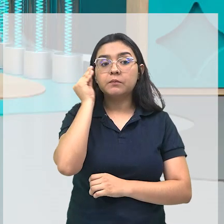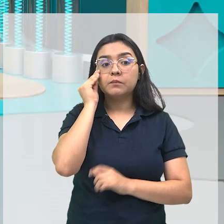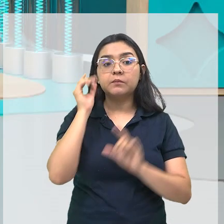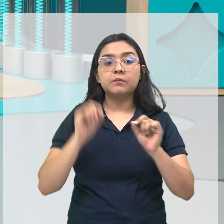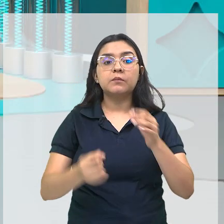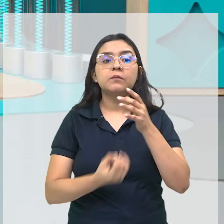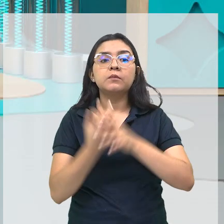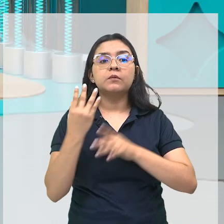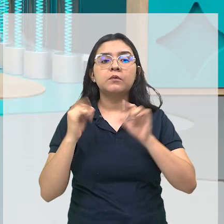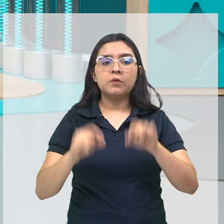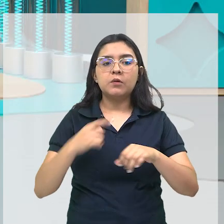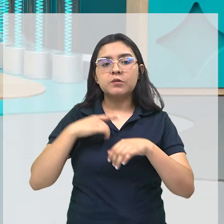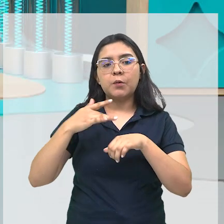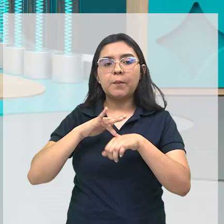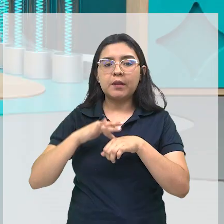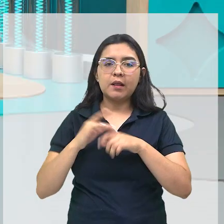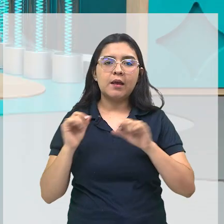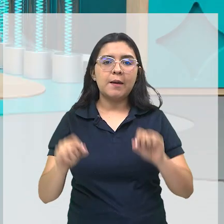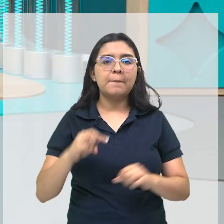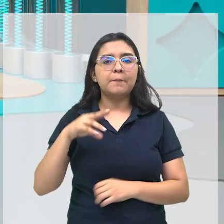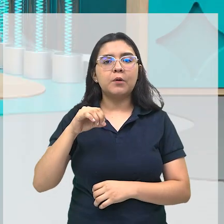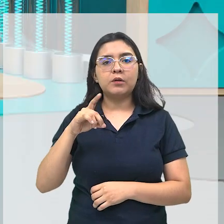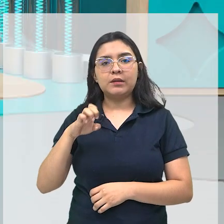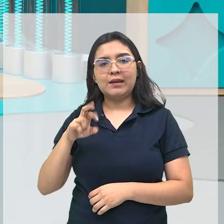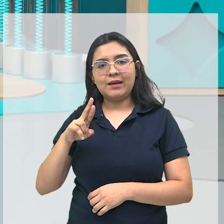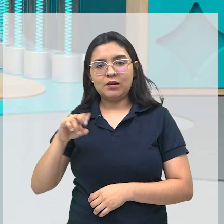teve aí o surgimento do balé moderno, onde